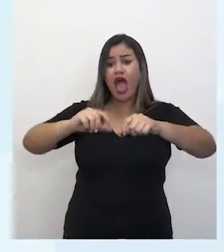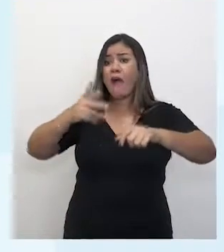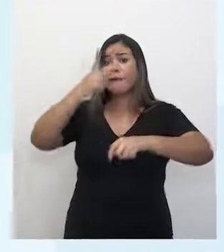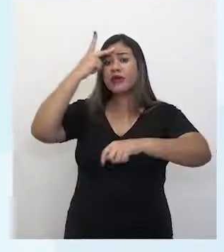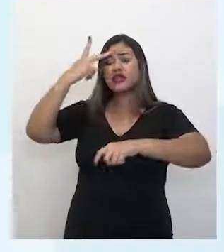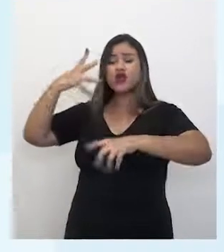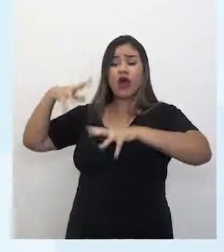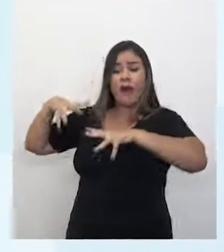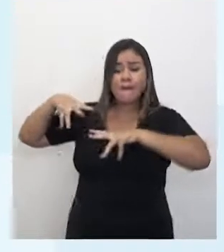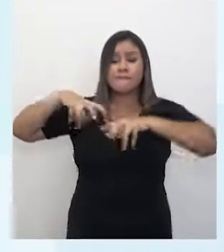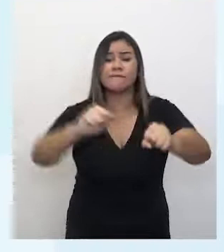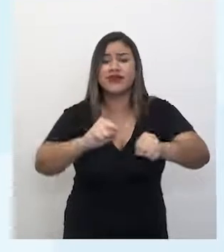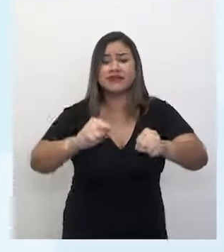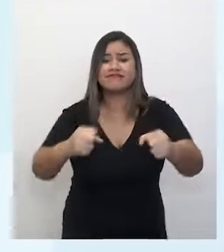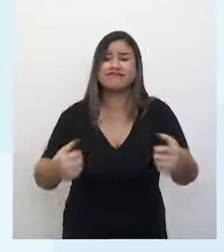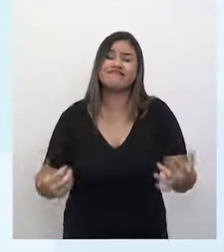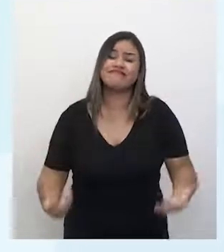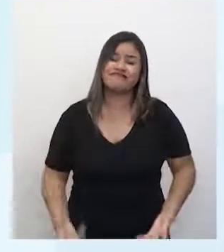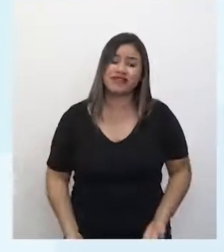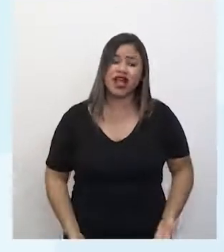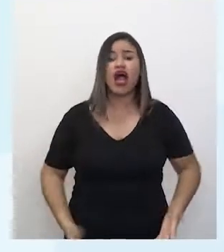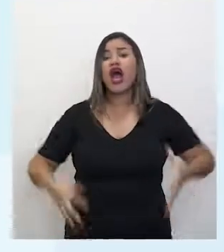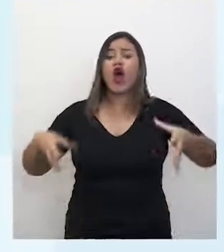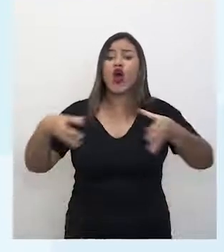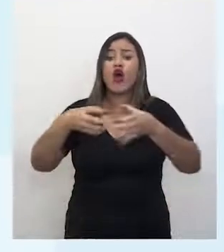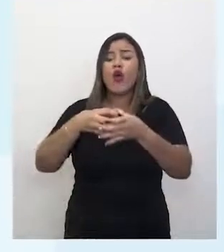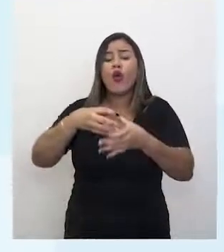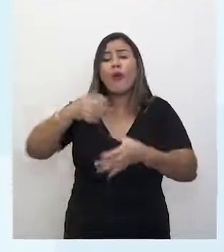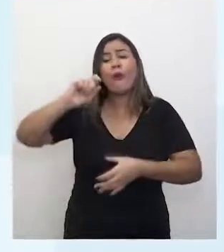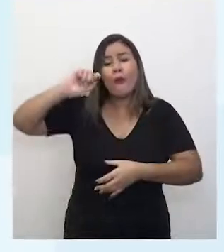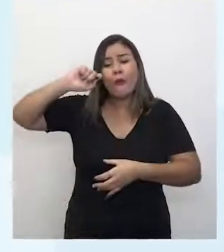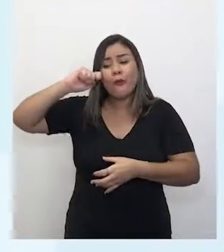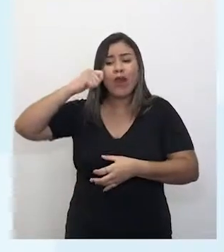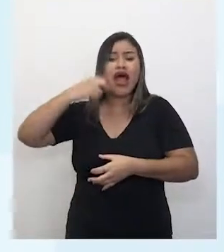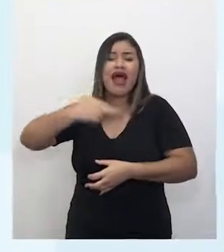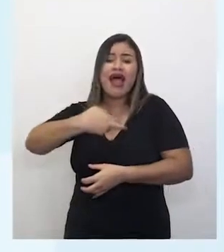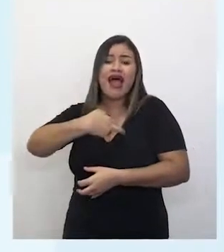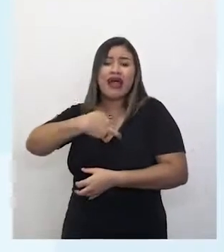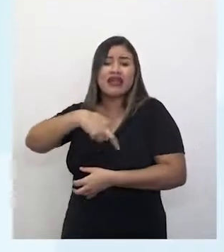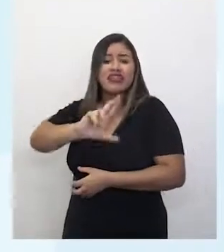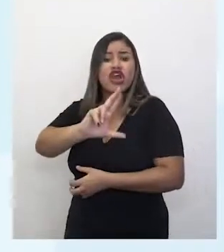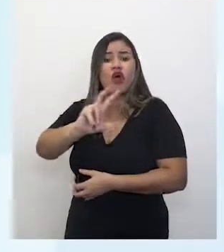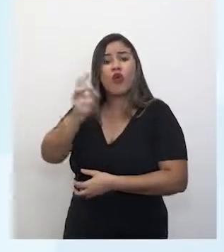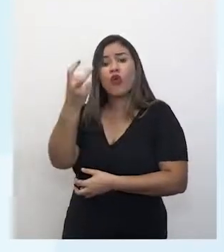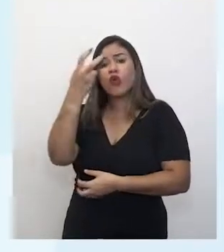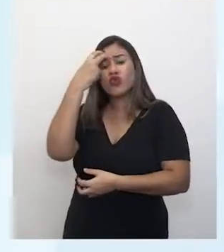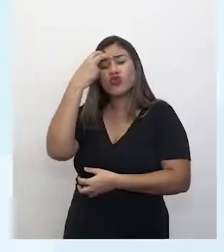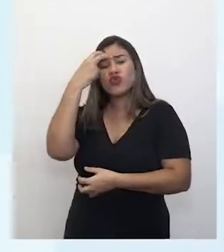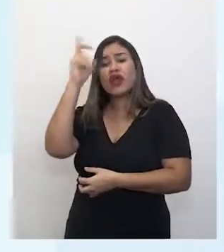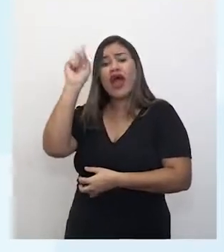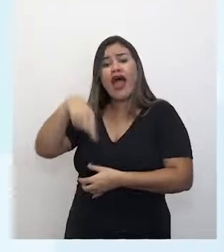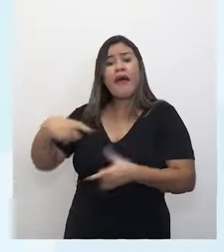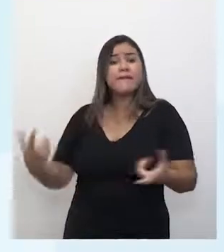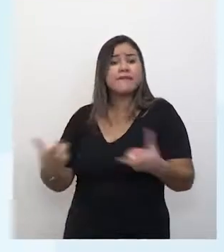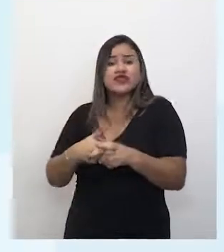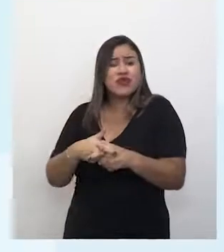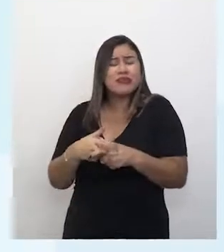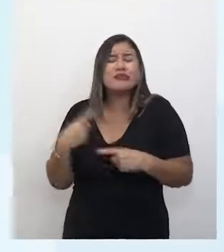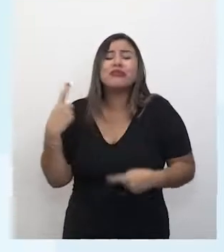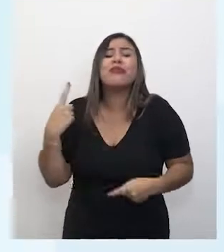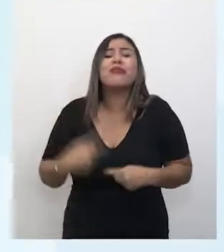A população negra, né, a sua religiosidade, a sua cultura é considerada minoria por